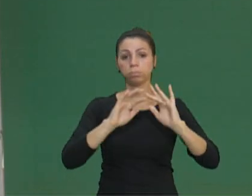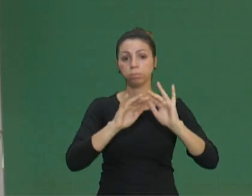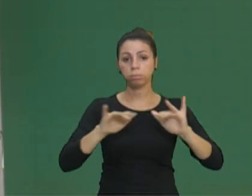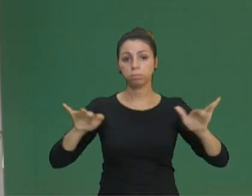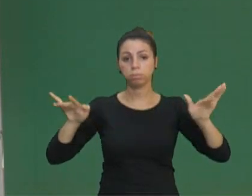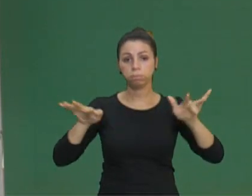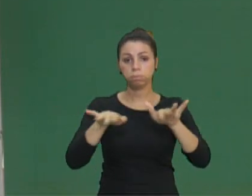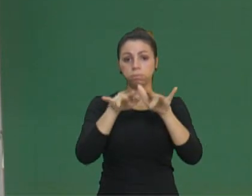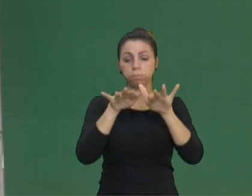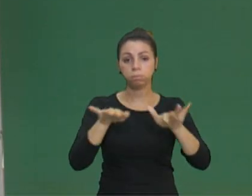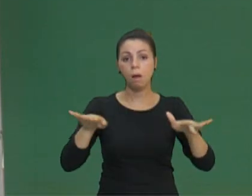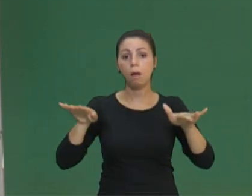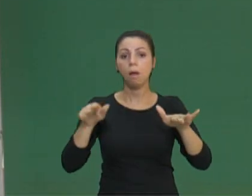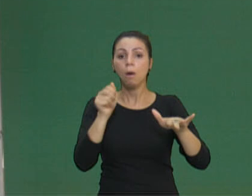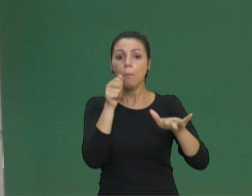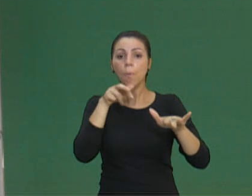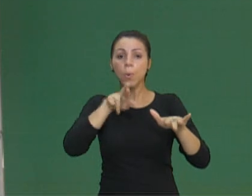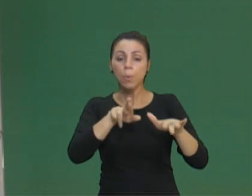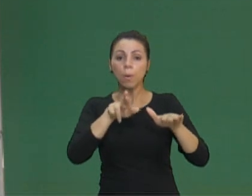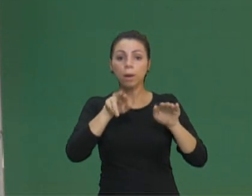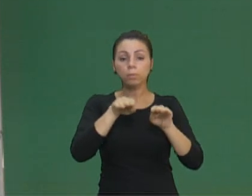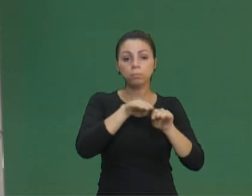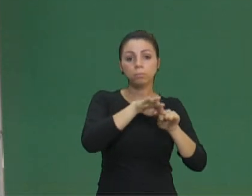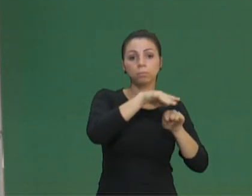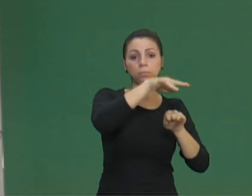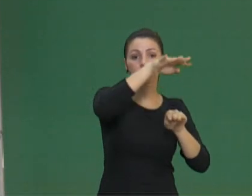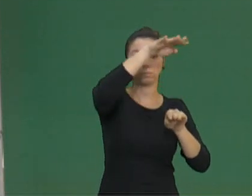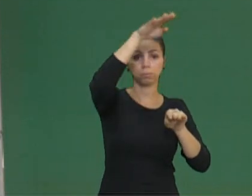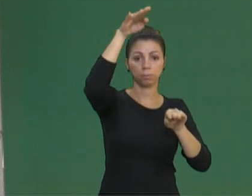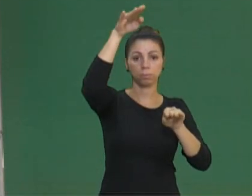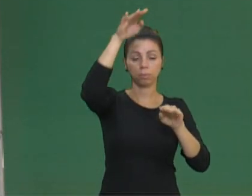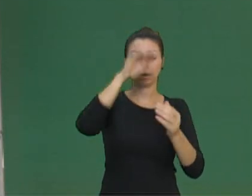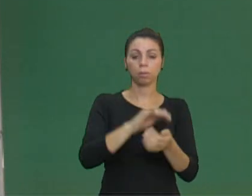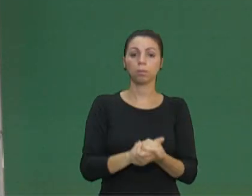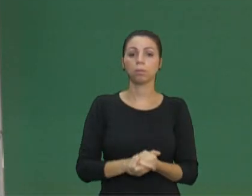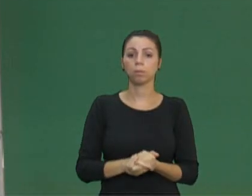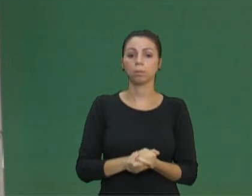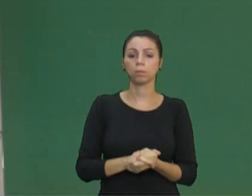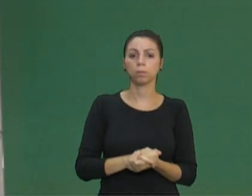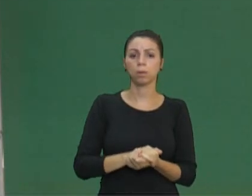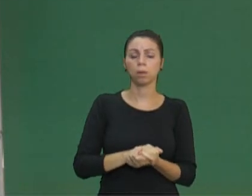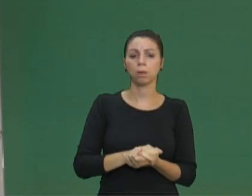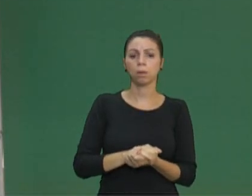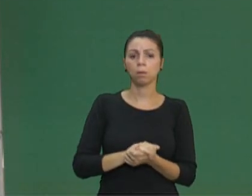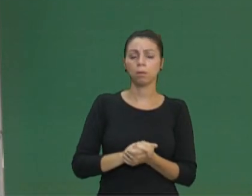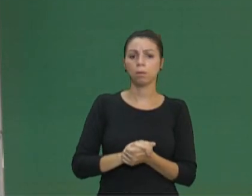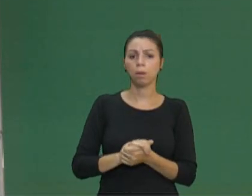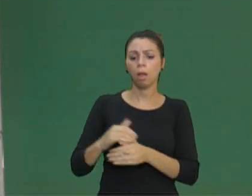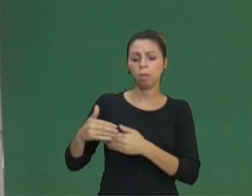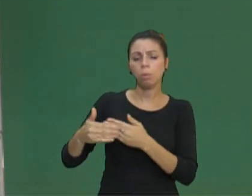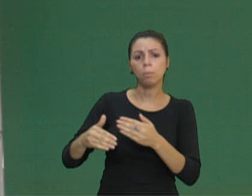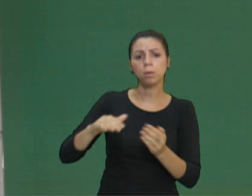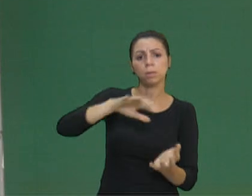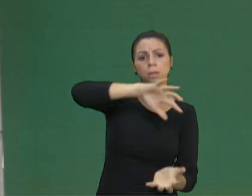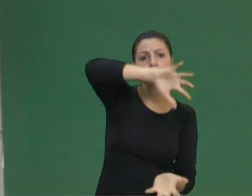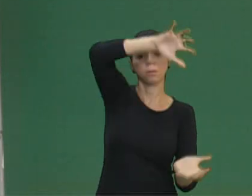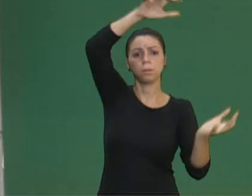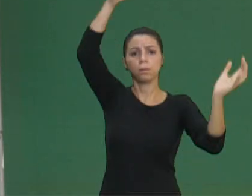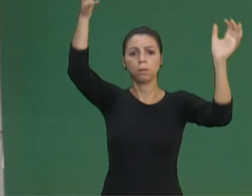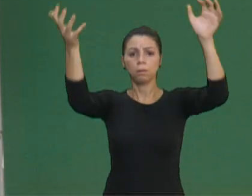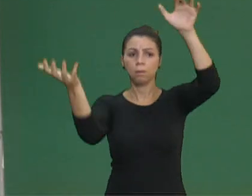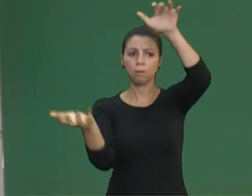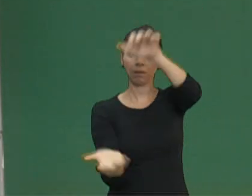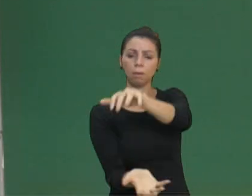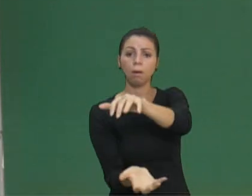certo? Como a gente acabou de ver. No processo de inversão térmica, olha só o que acontece. O